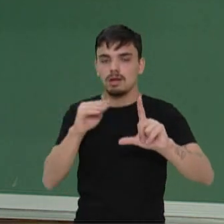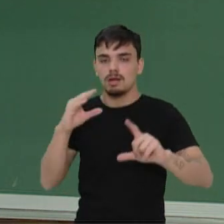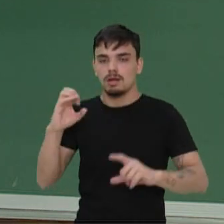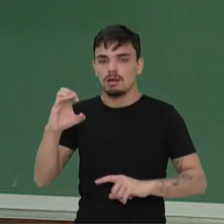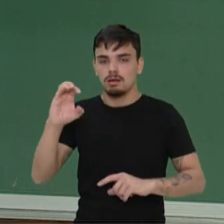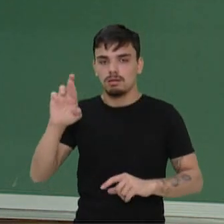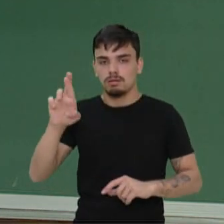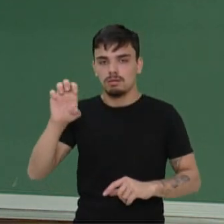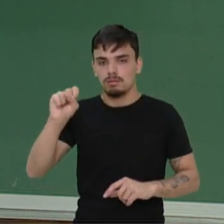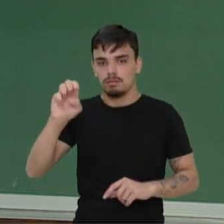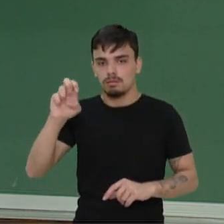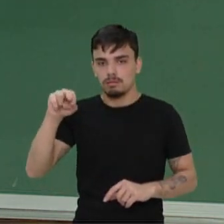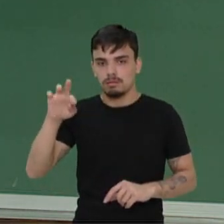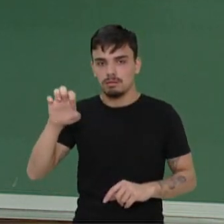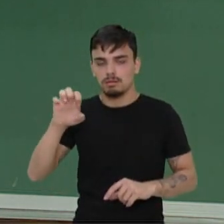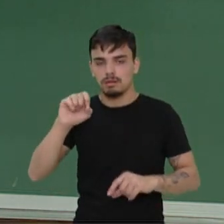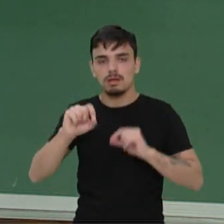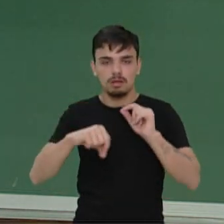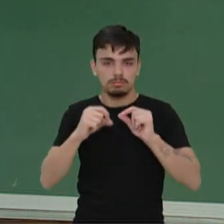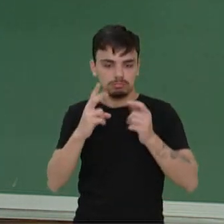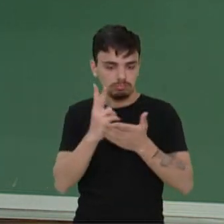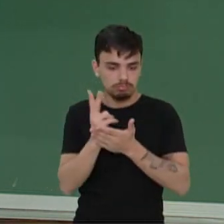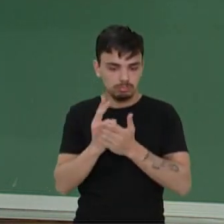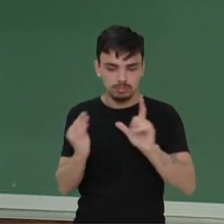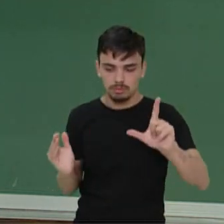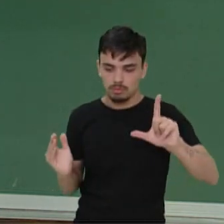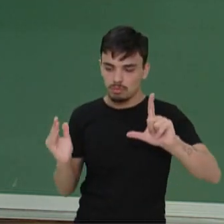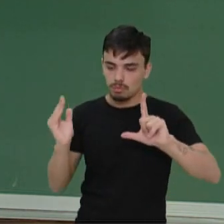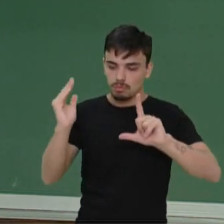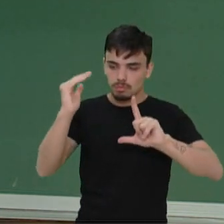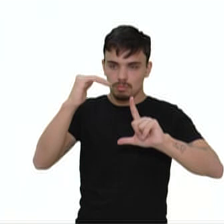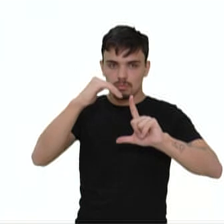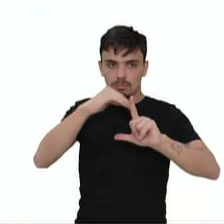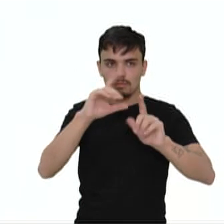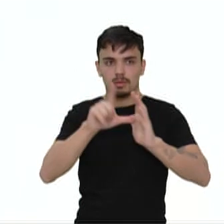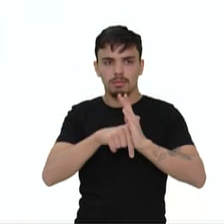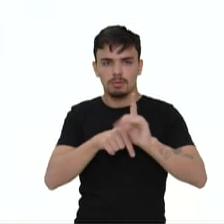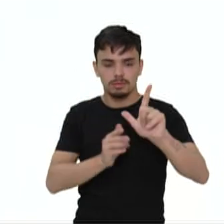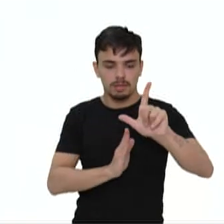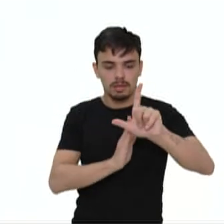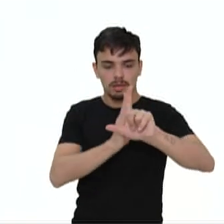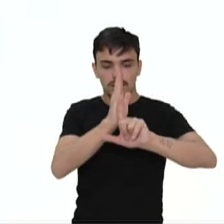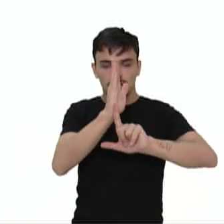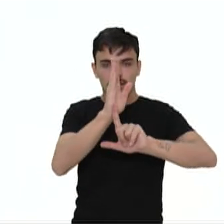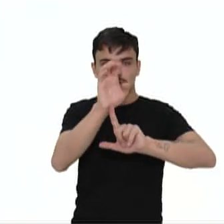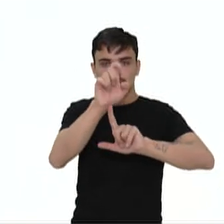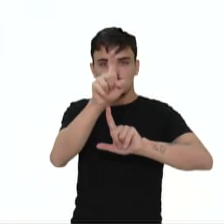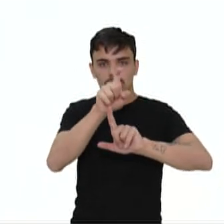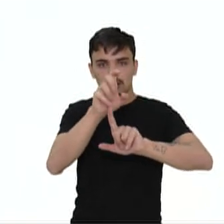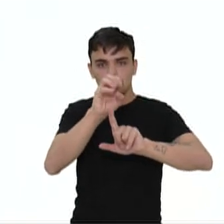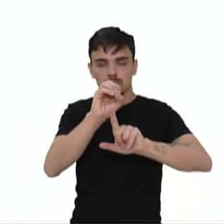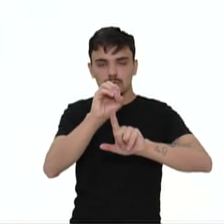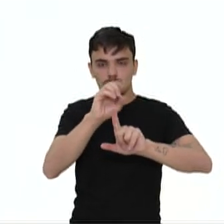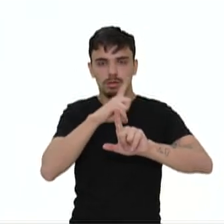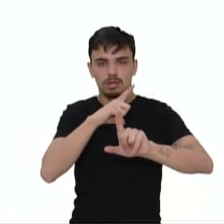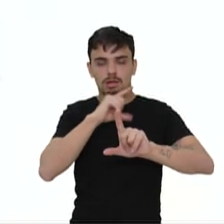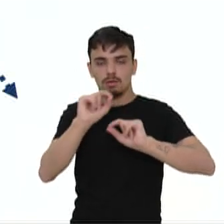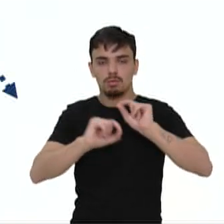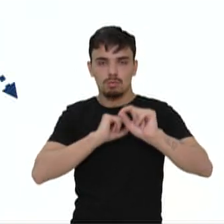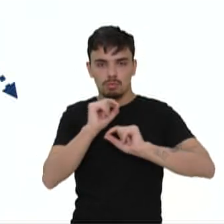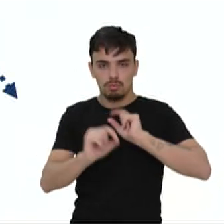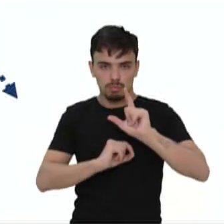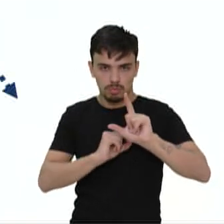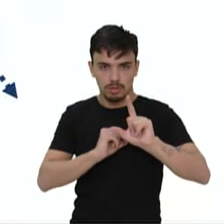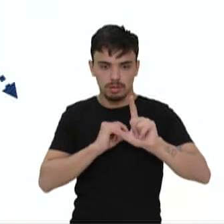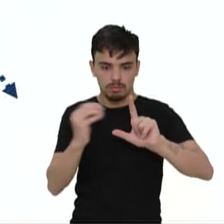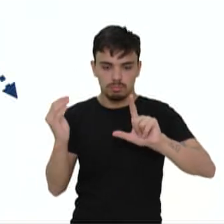antes do eixo de simetria o gráfico é crescente. Após o eixo de simetria, o que, que acontece com o gráfico? Ele é decrescente,